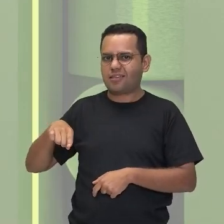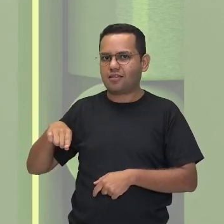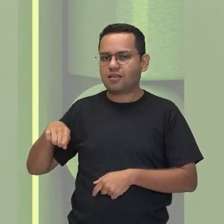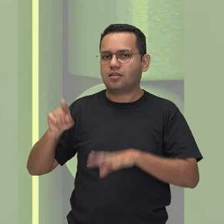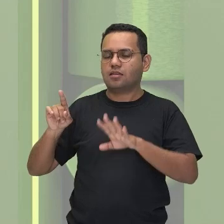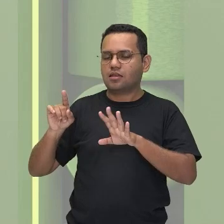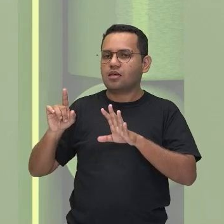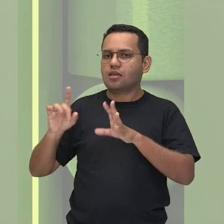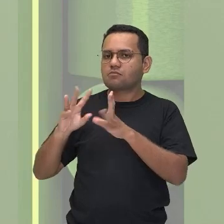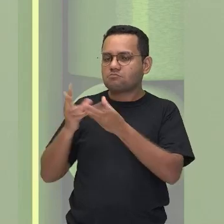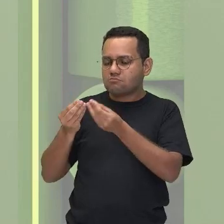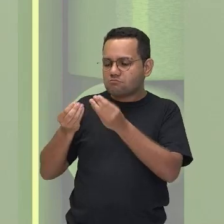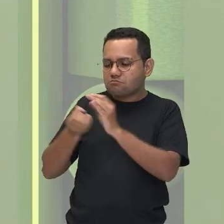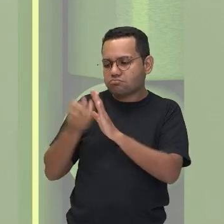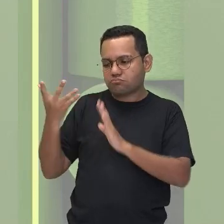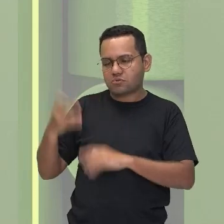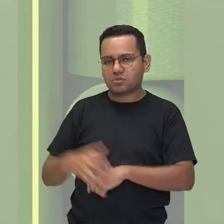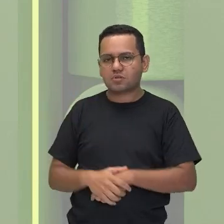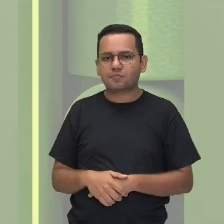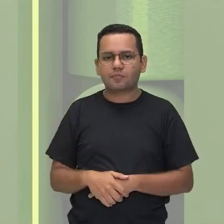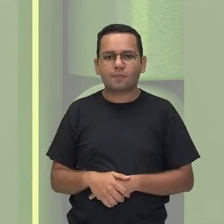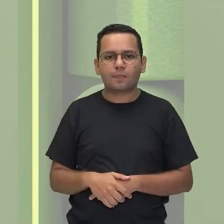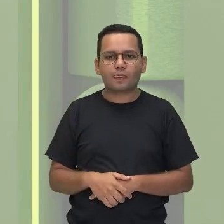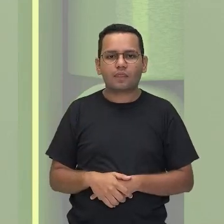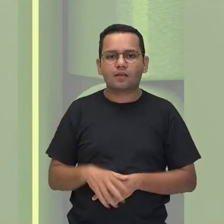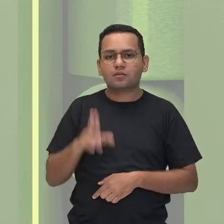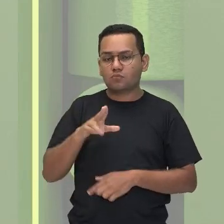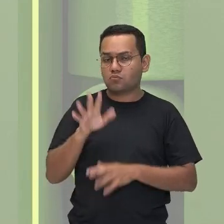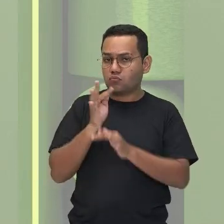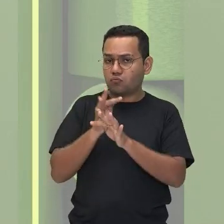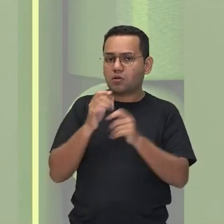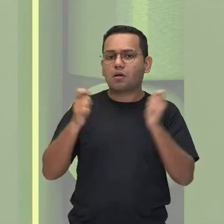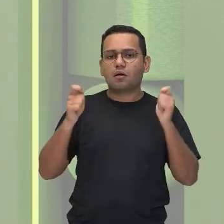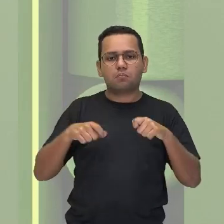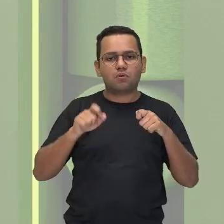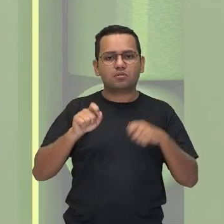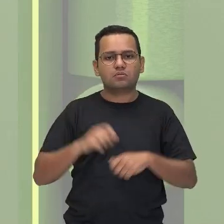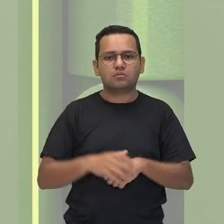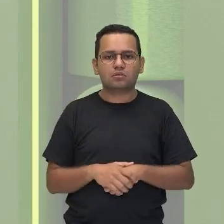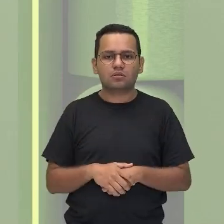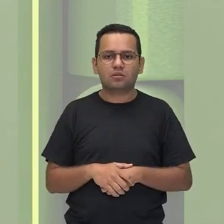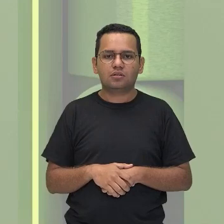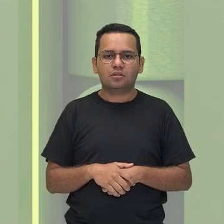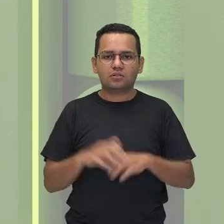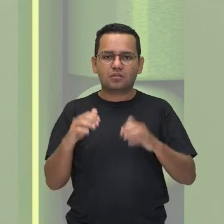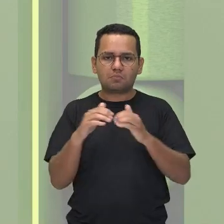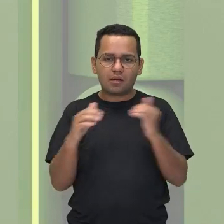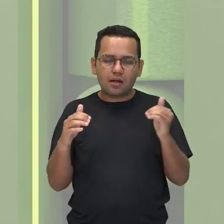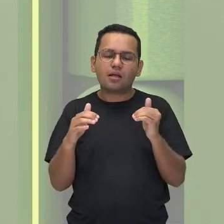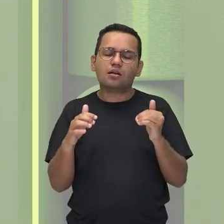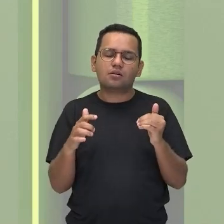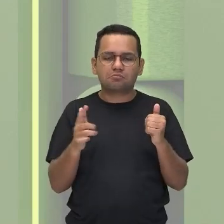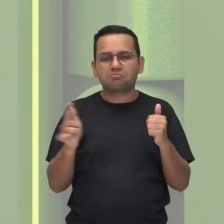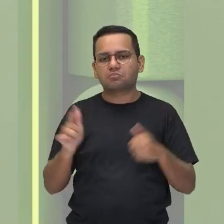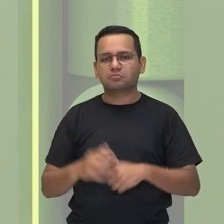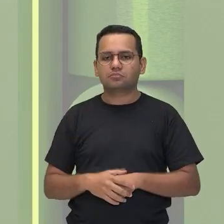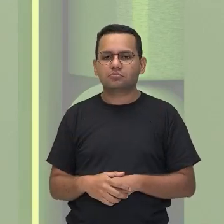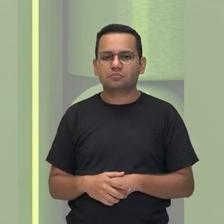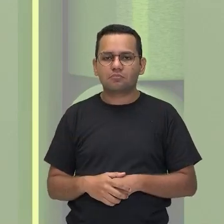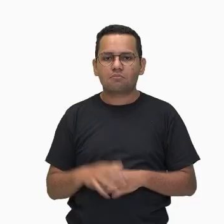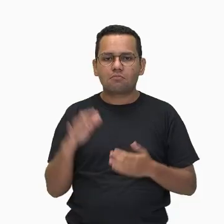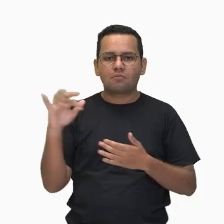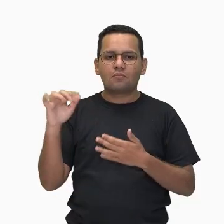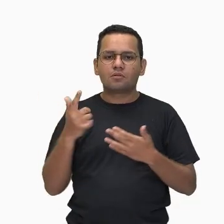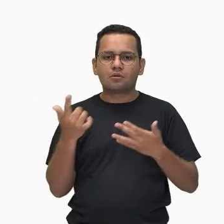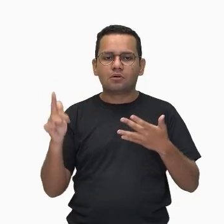Então, aplicando métodos físicos, é possível separar uma substância de outra. O próximo tipo é